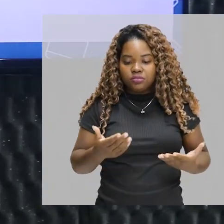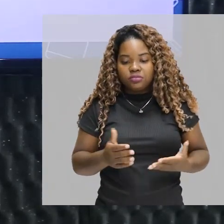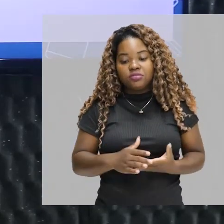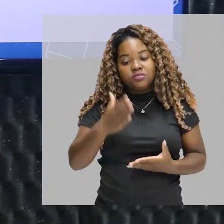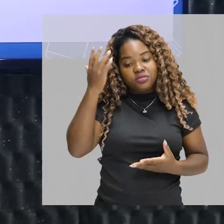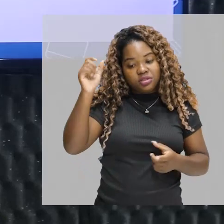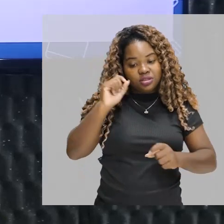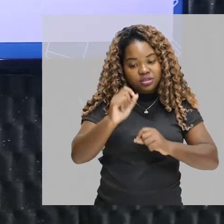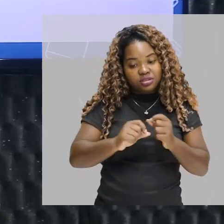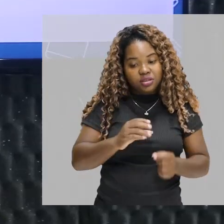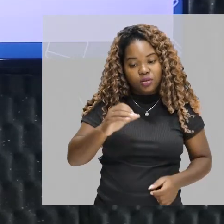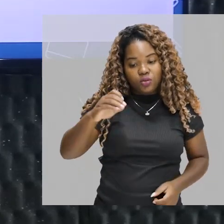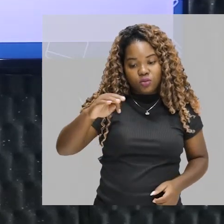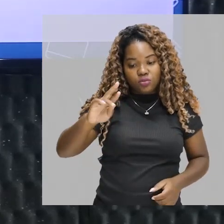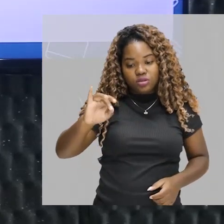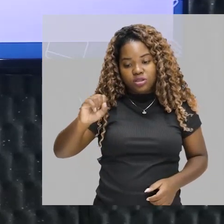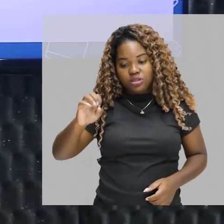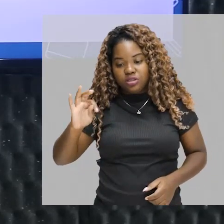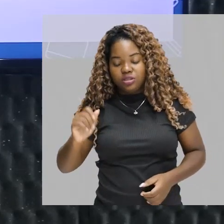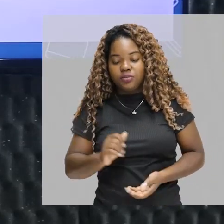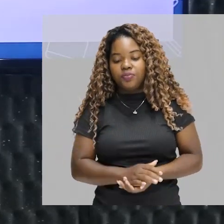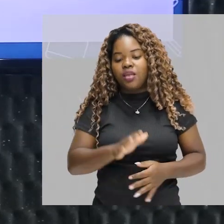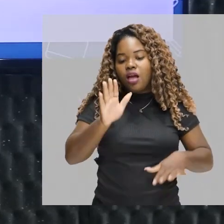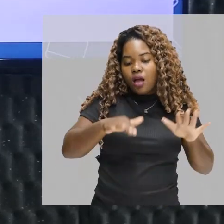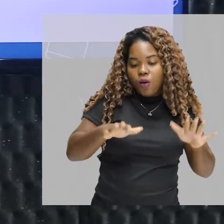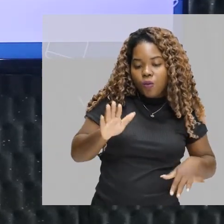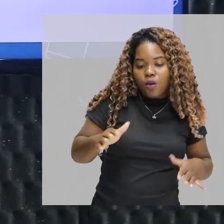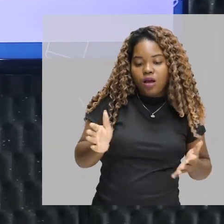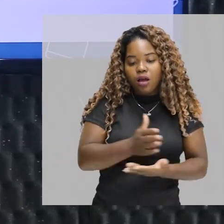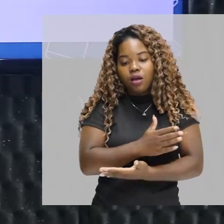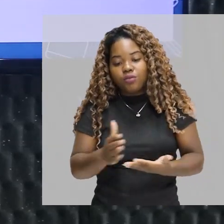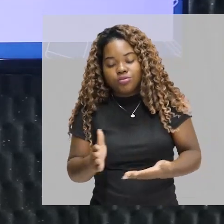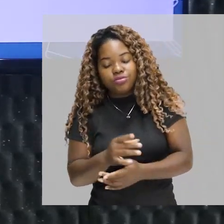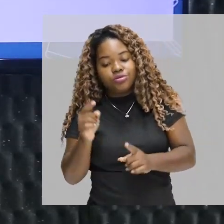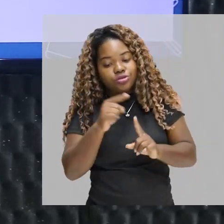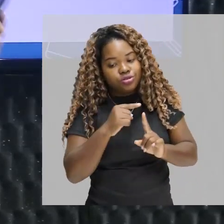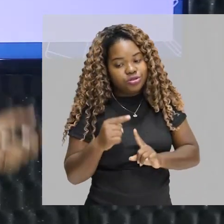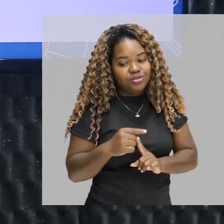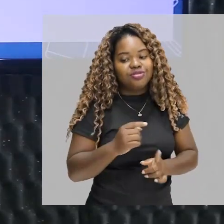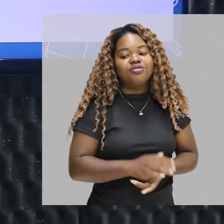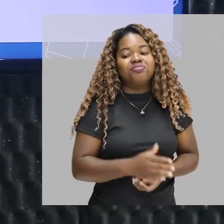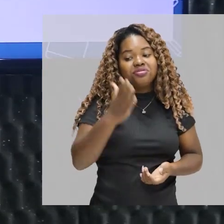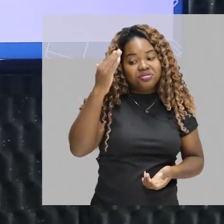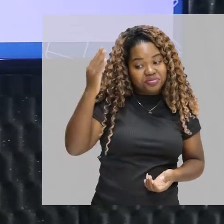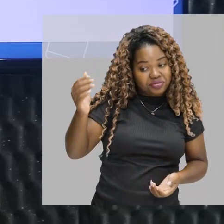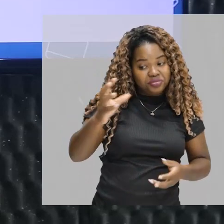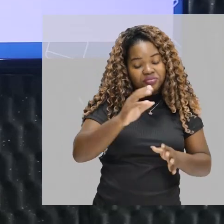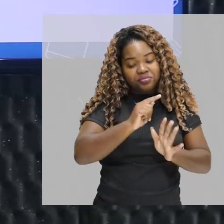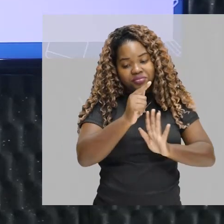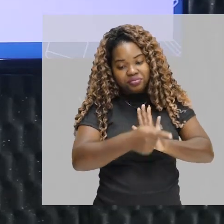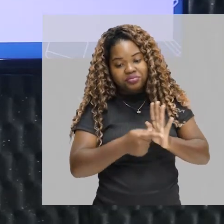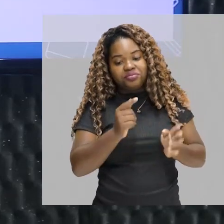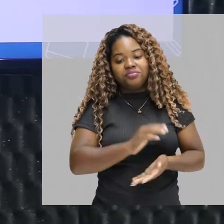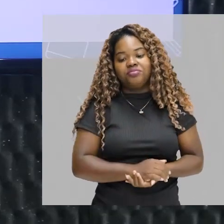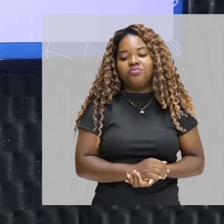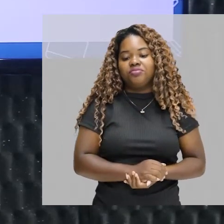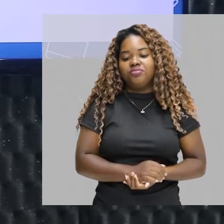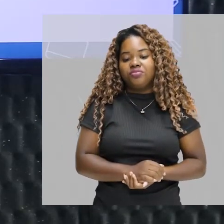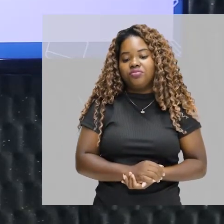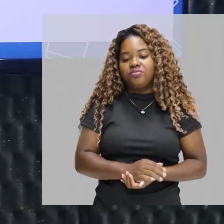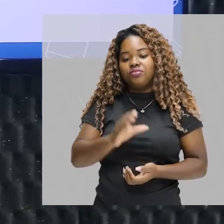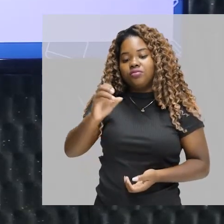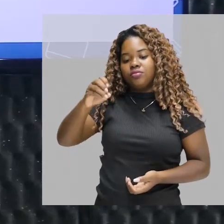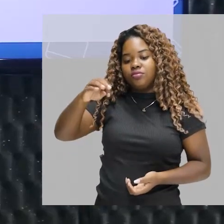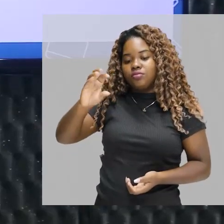se tornar um contista. Alguns tipos são subcategorias desses gêneros. Por exemplo,